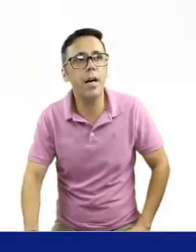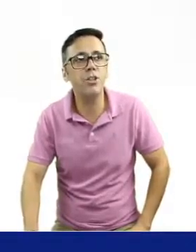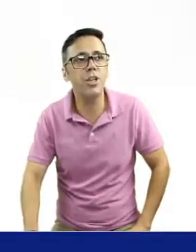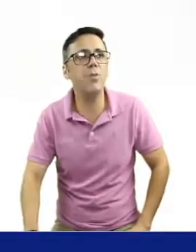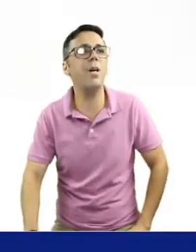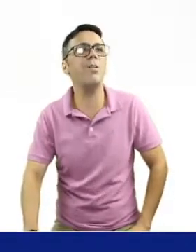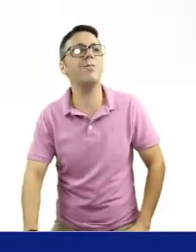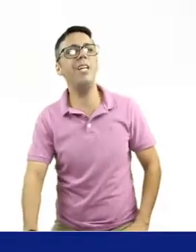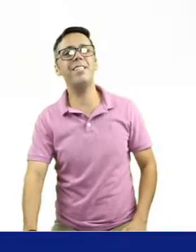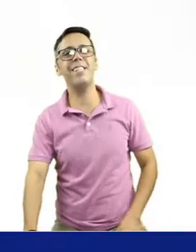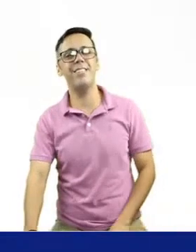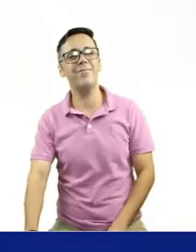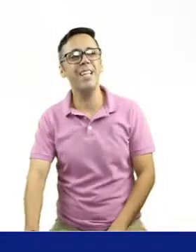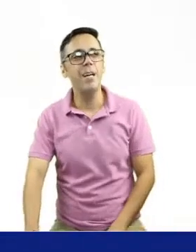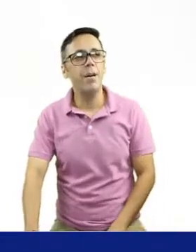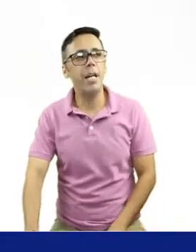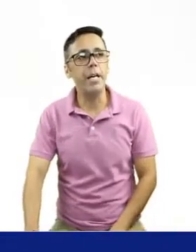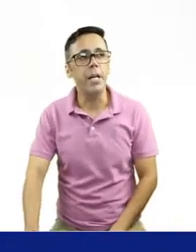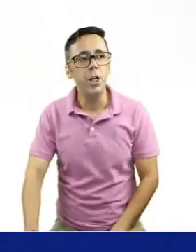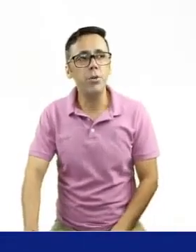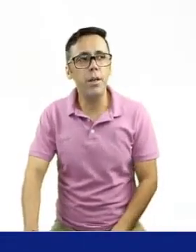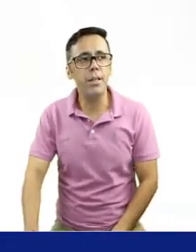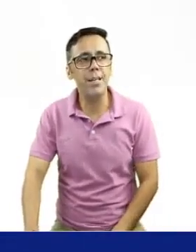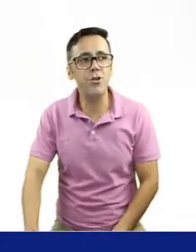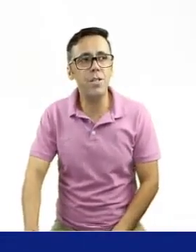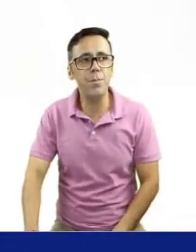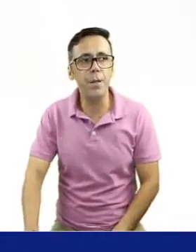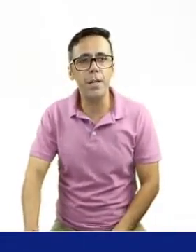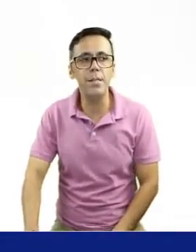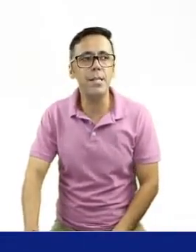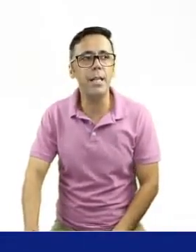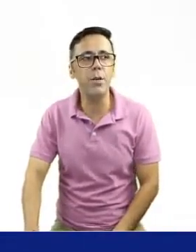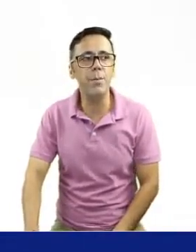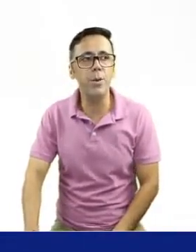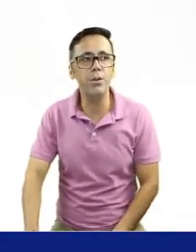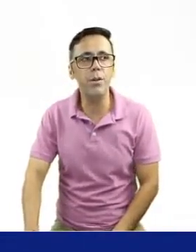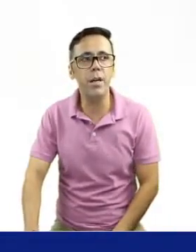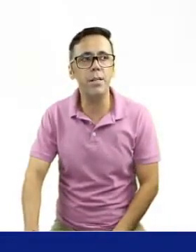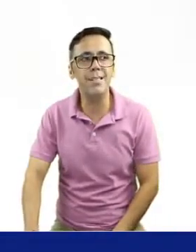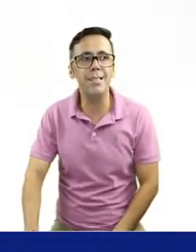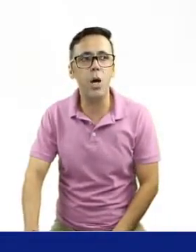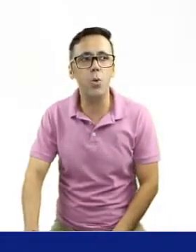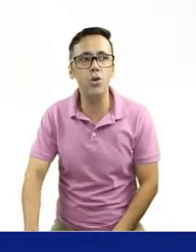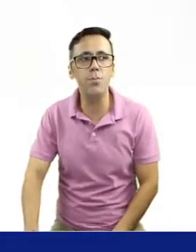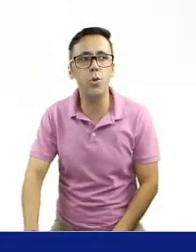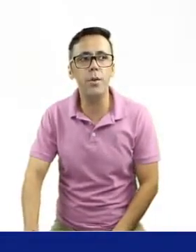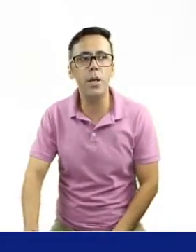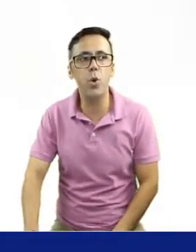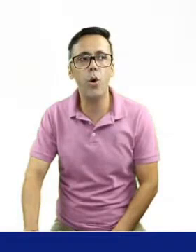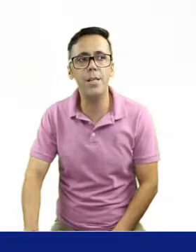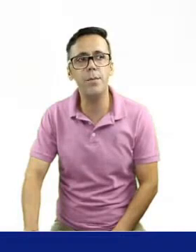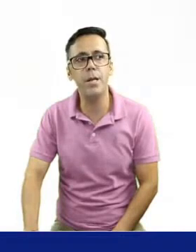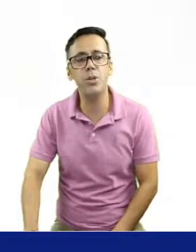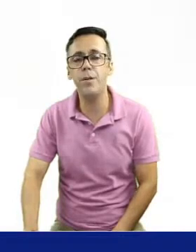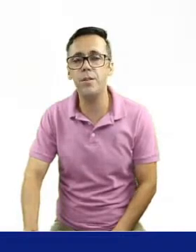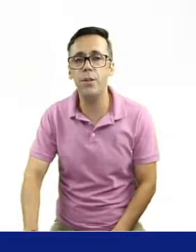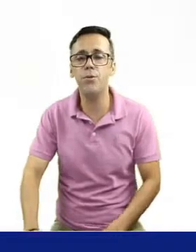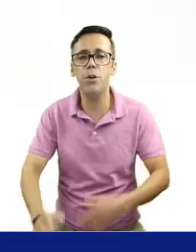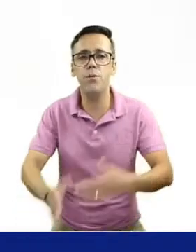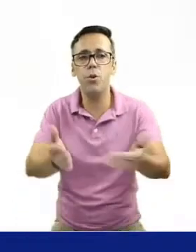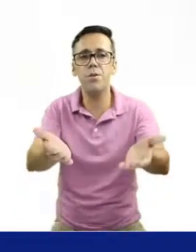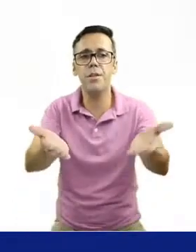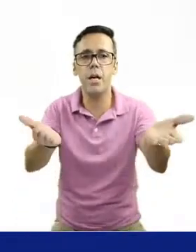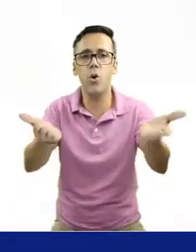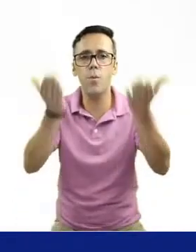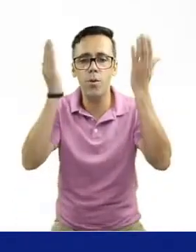cá achei uma beleza eu tenho aqui as disciplinas língua portuguesa saúde pública e conhecimento